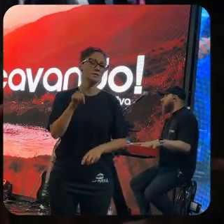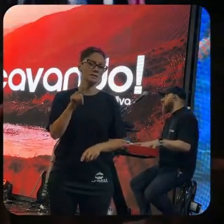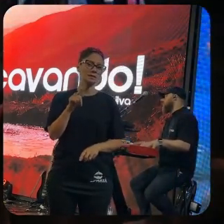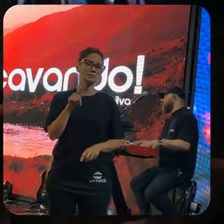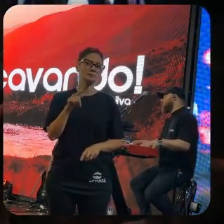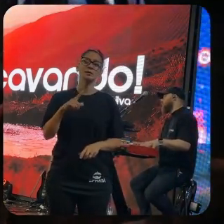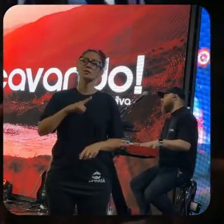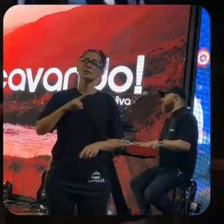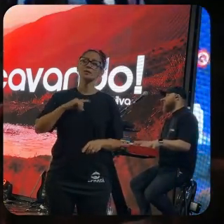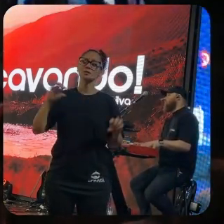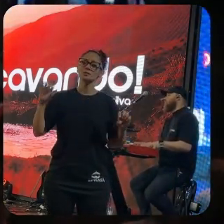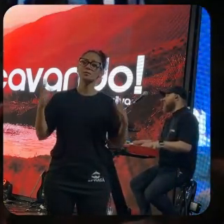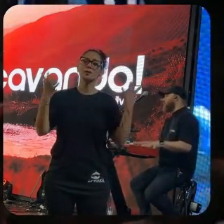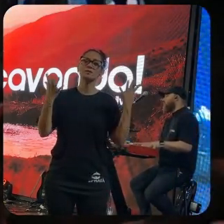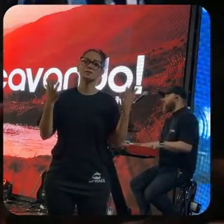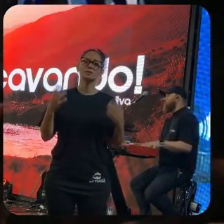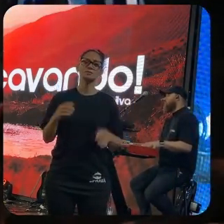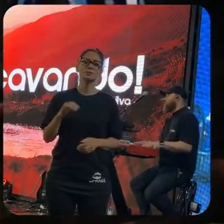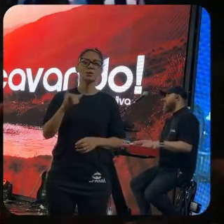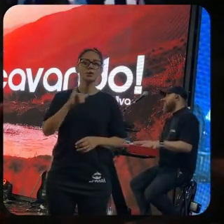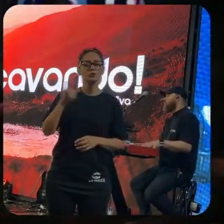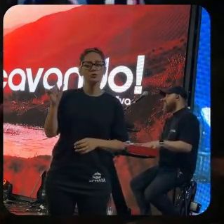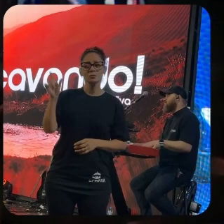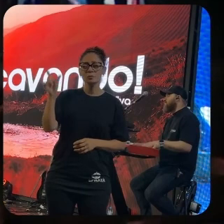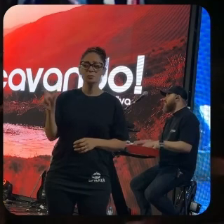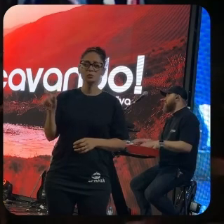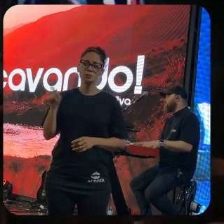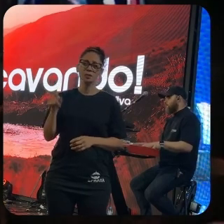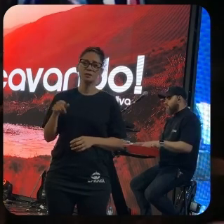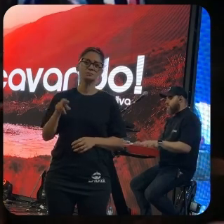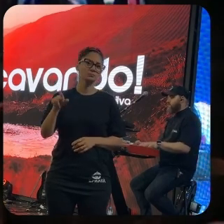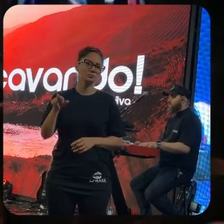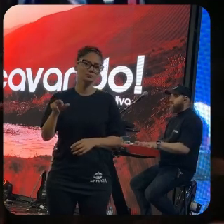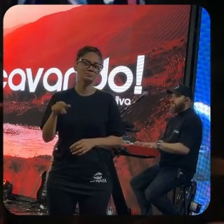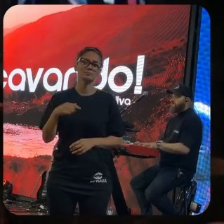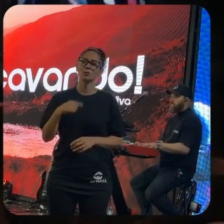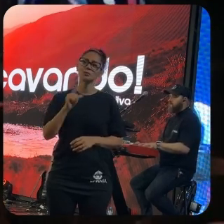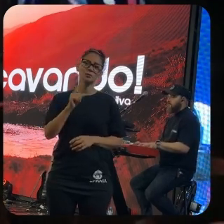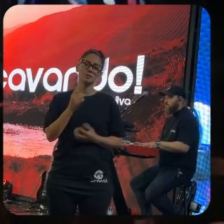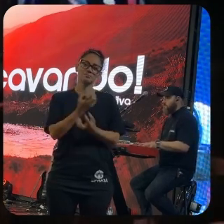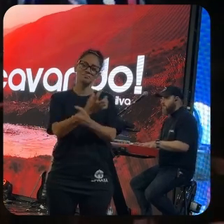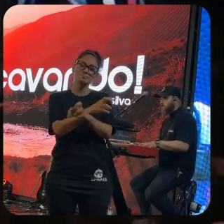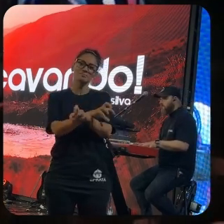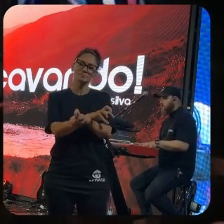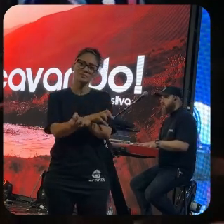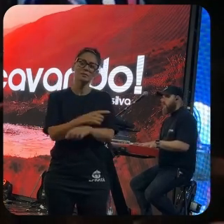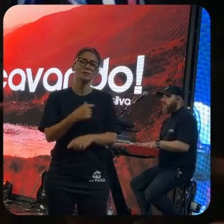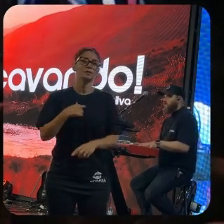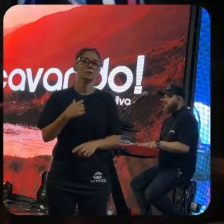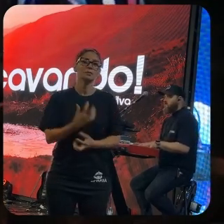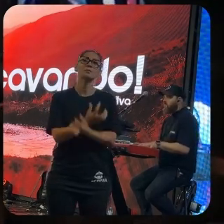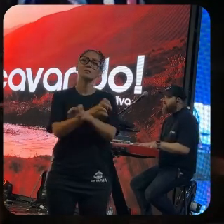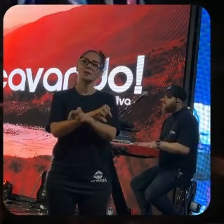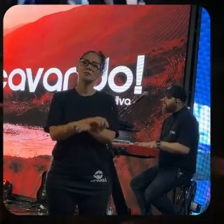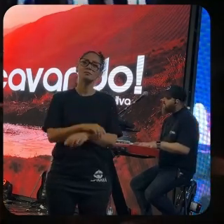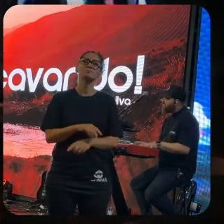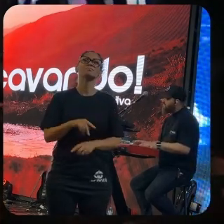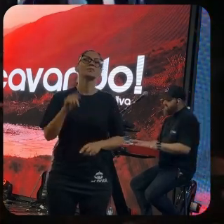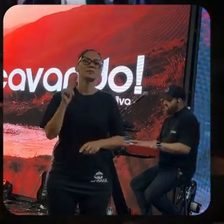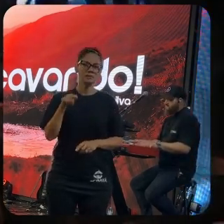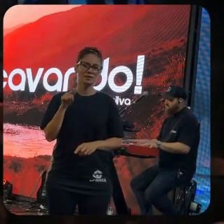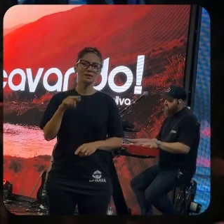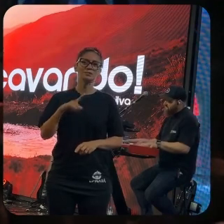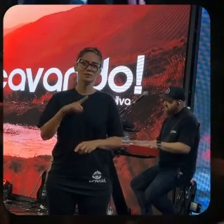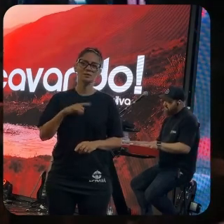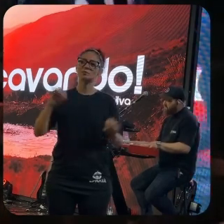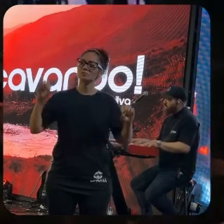Fala para esse irmão que está do teu lado: meu irmão, eu não sei no teu deserto, mas no meu deserto vai ter festa. Fala